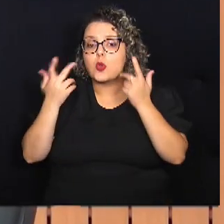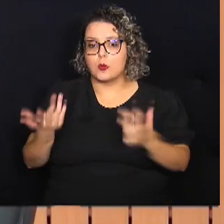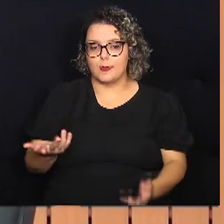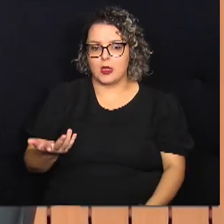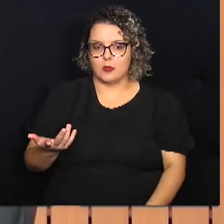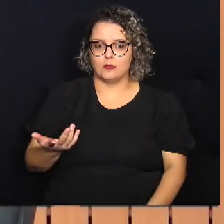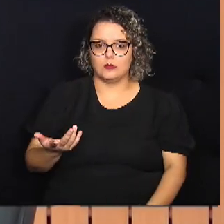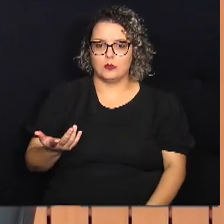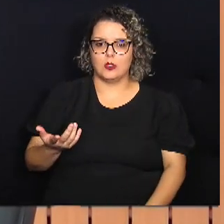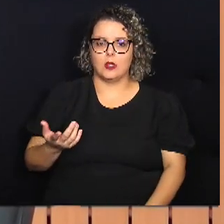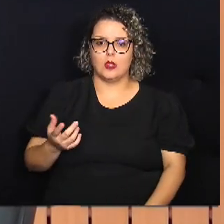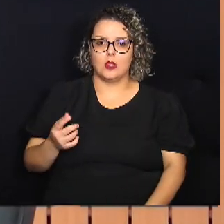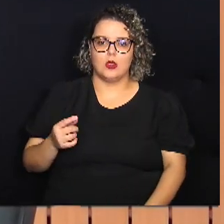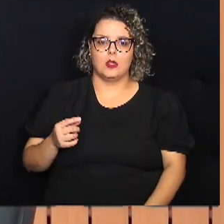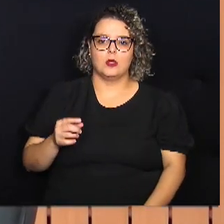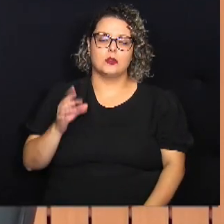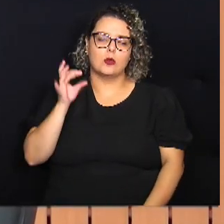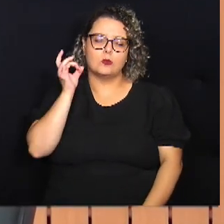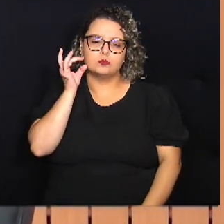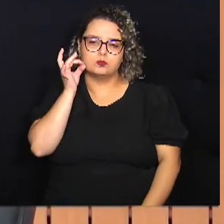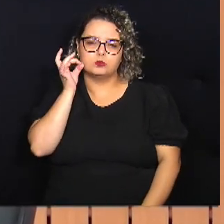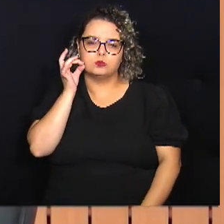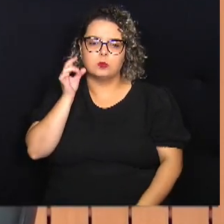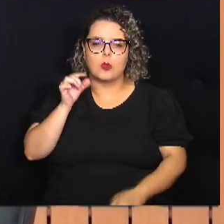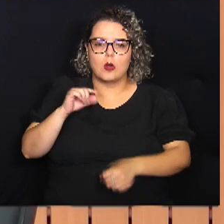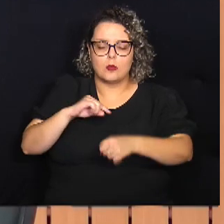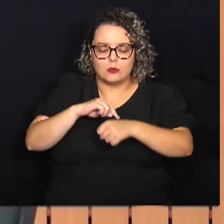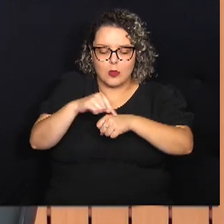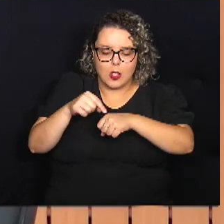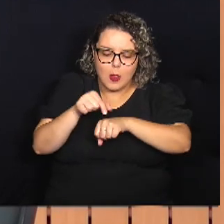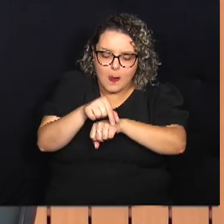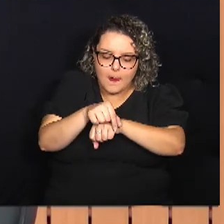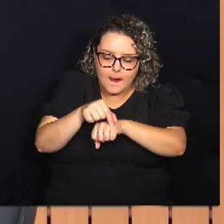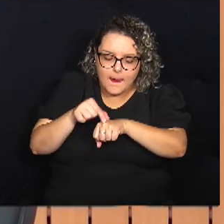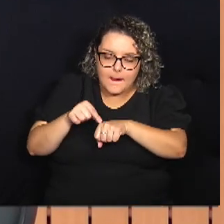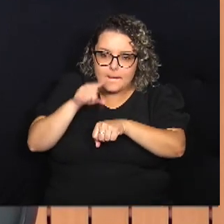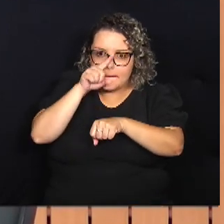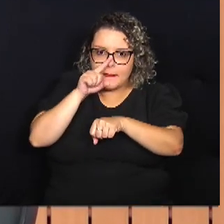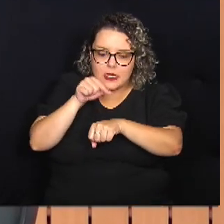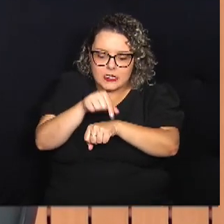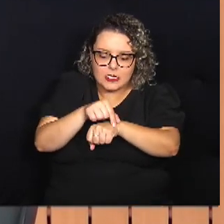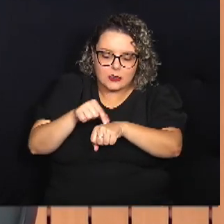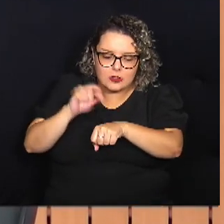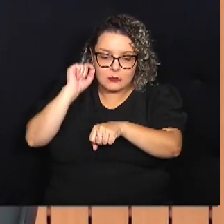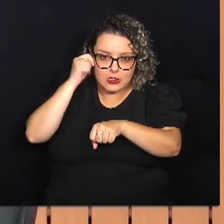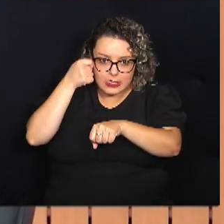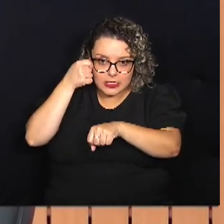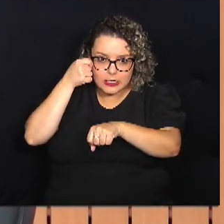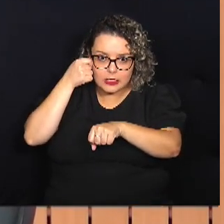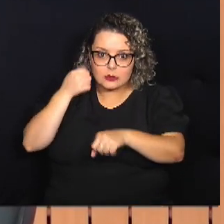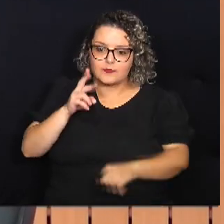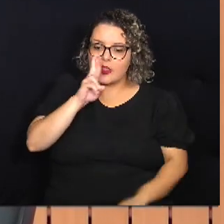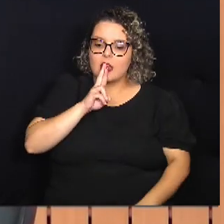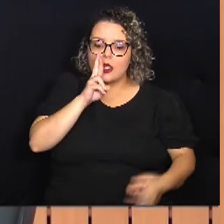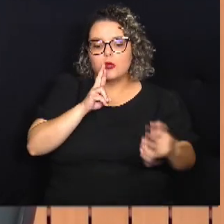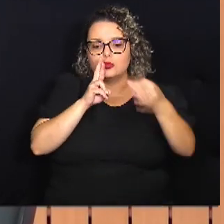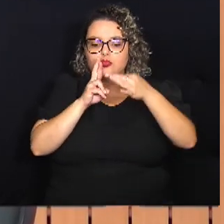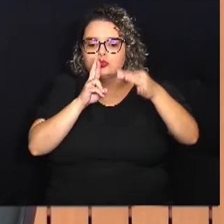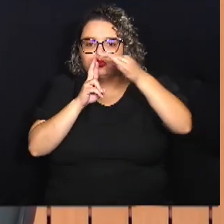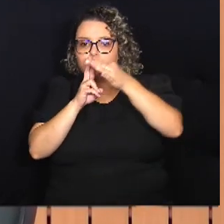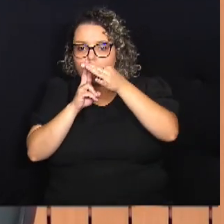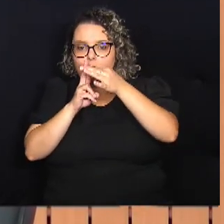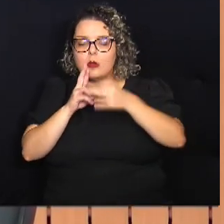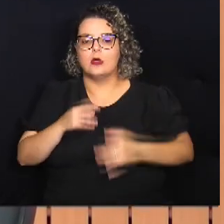a bundinha amarela listradinha de preto, aquela que a gente está tomando sorvete e ela vem no sorvete, está tomando